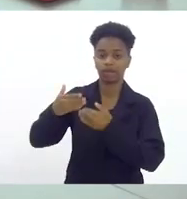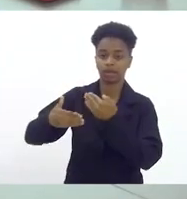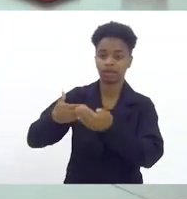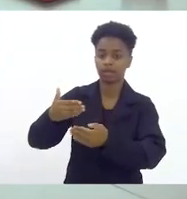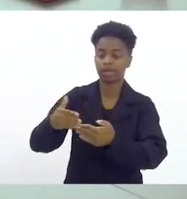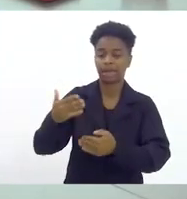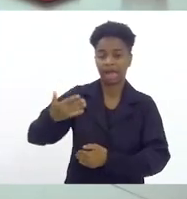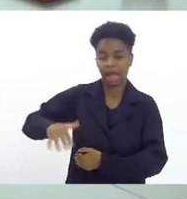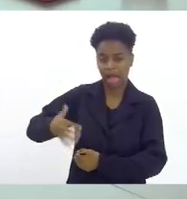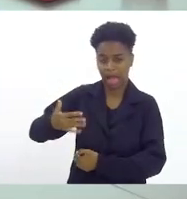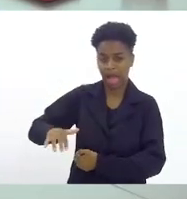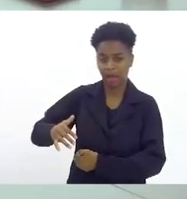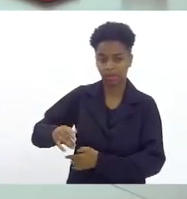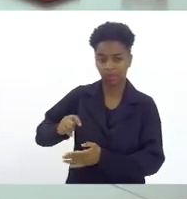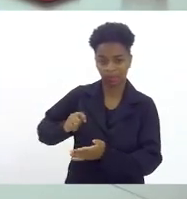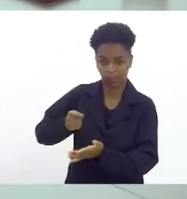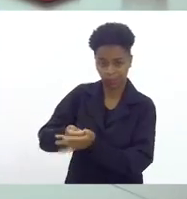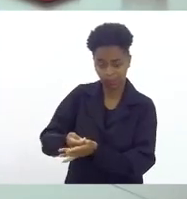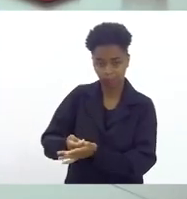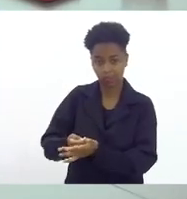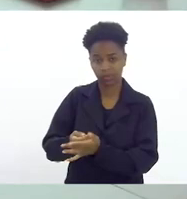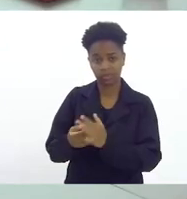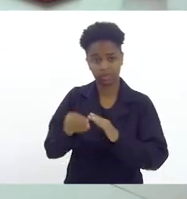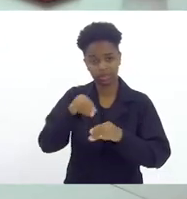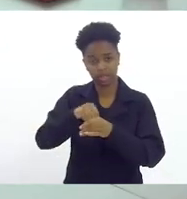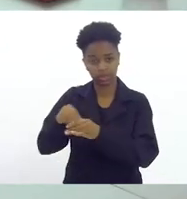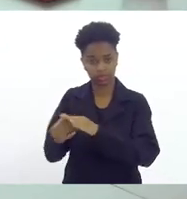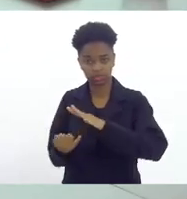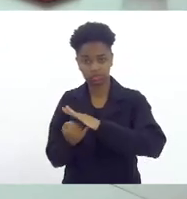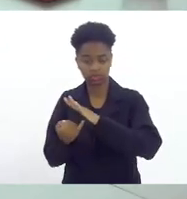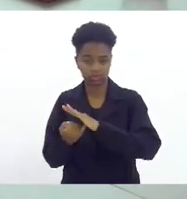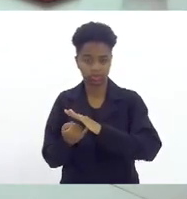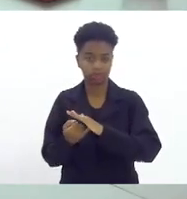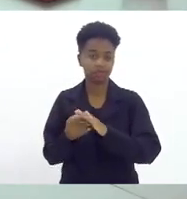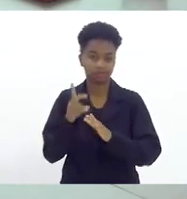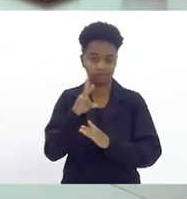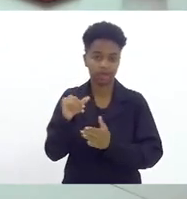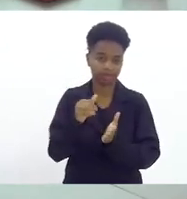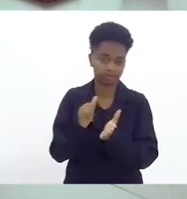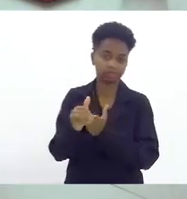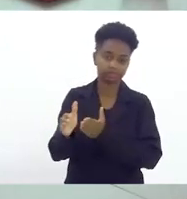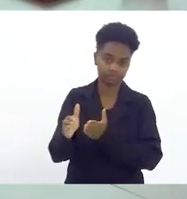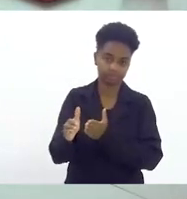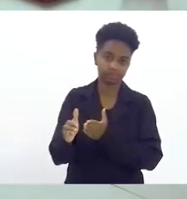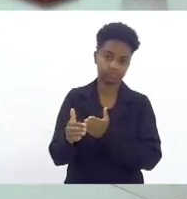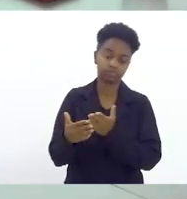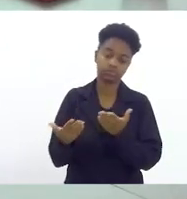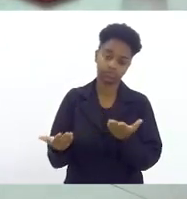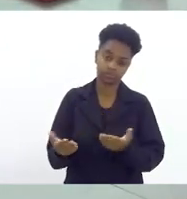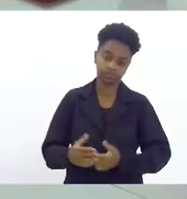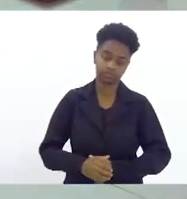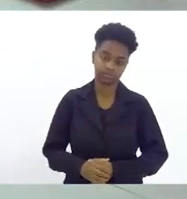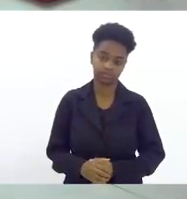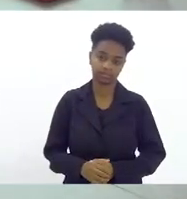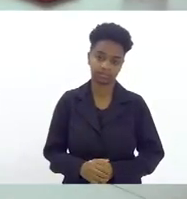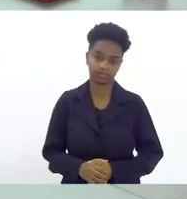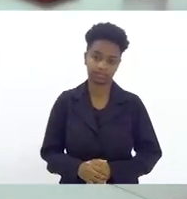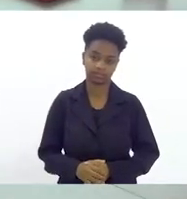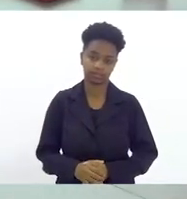caros para as suas instituições e a demissão tá logo ali em frente